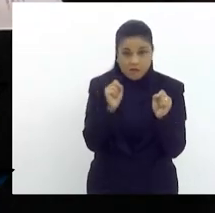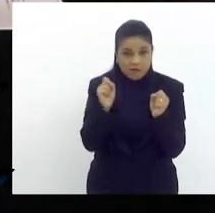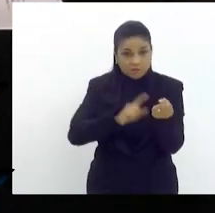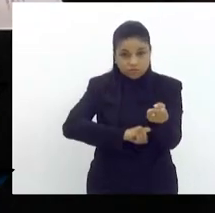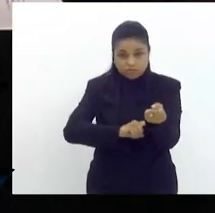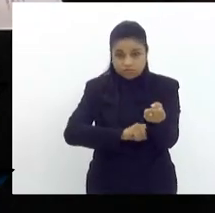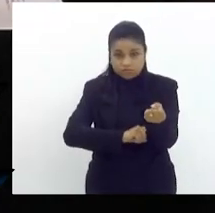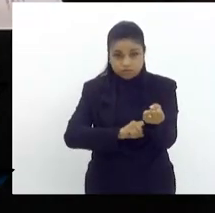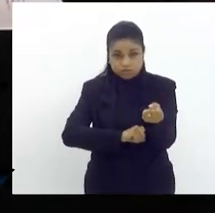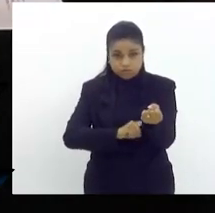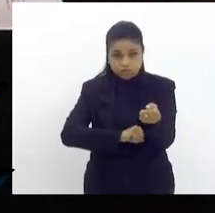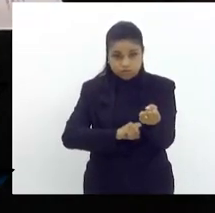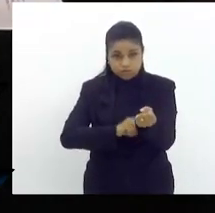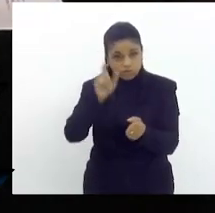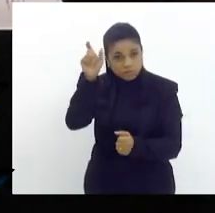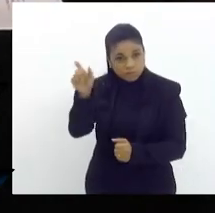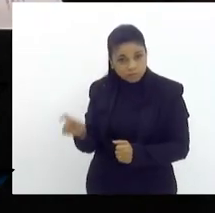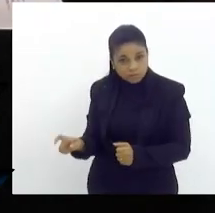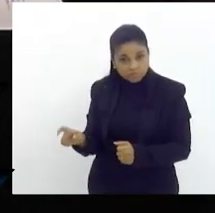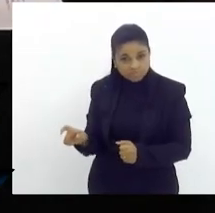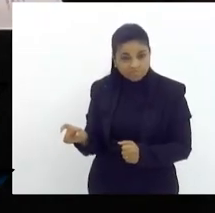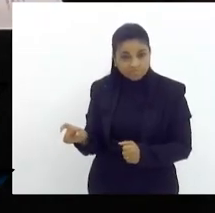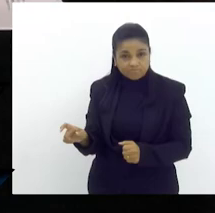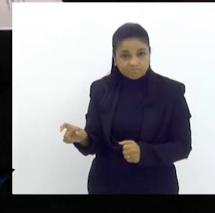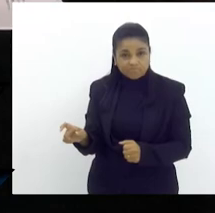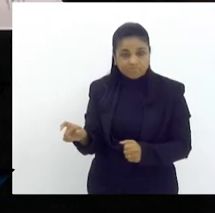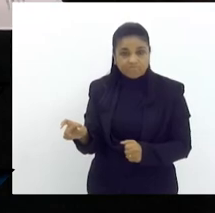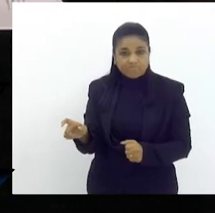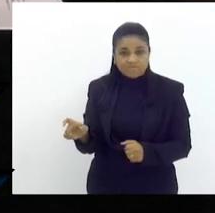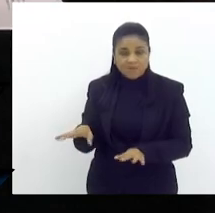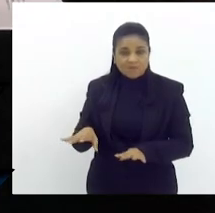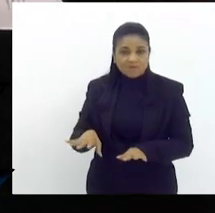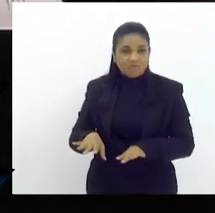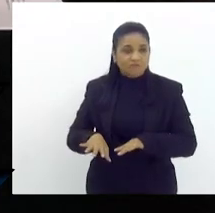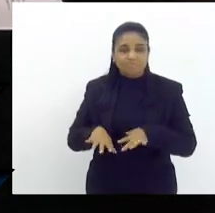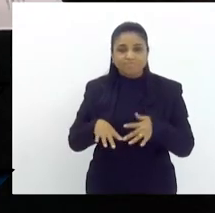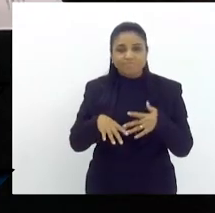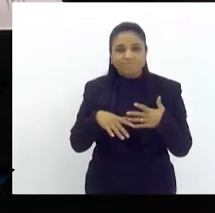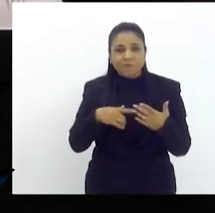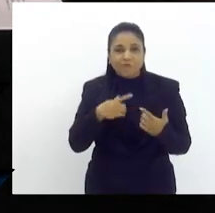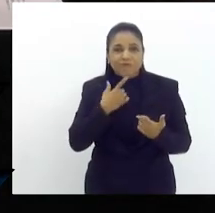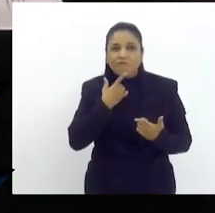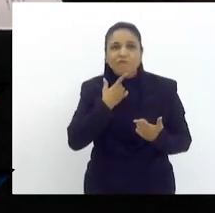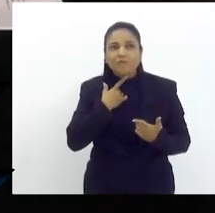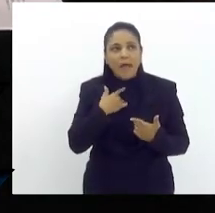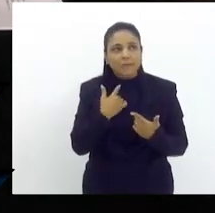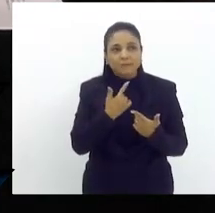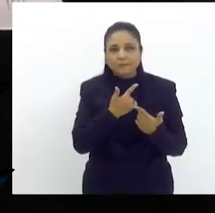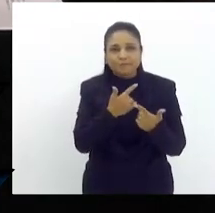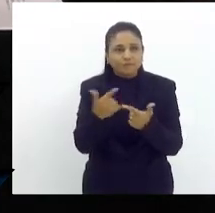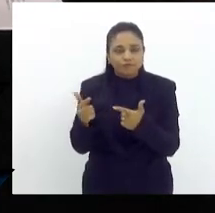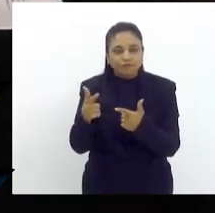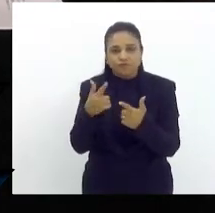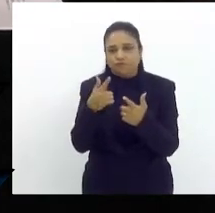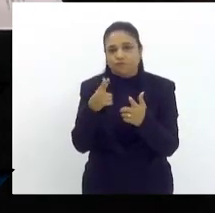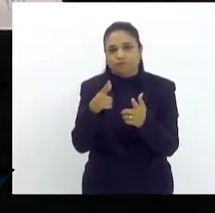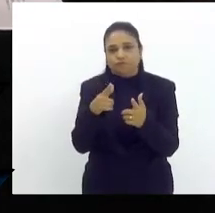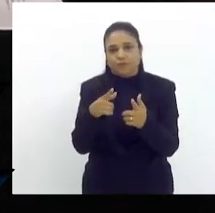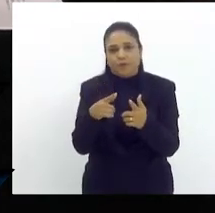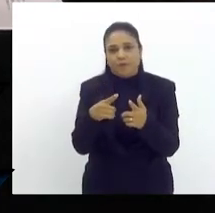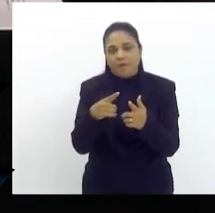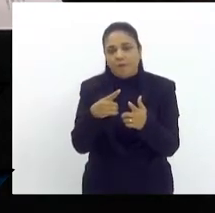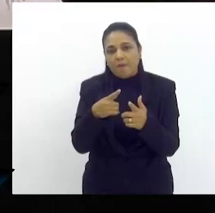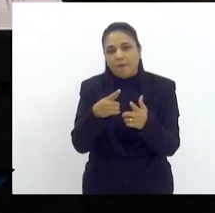por uma explosão de insensatez enfim pelos mais diferentes motivos ela